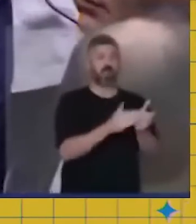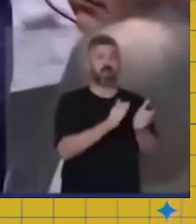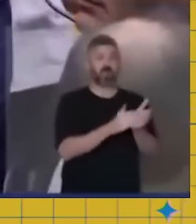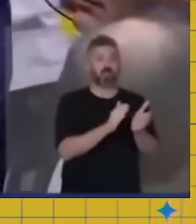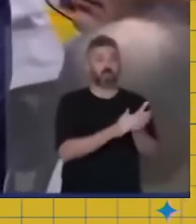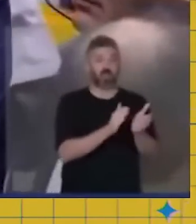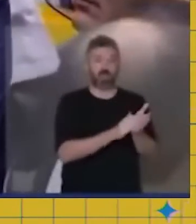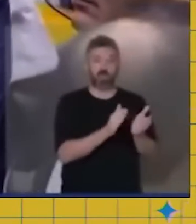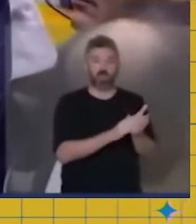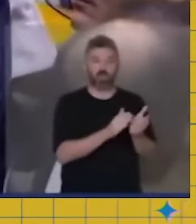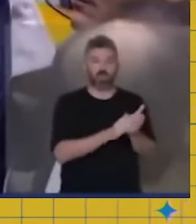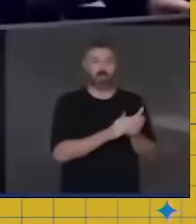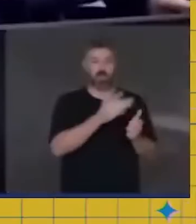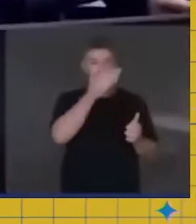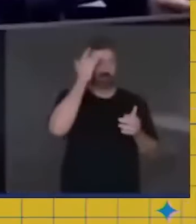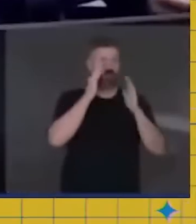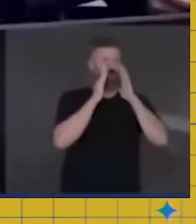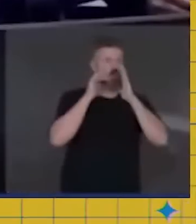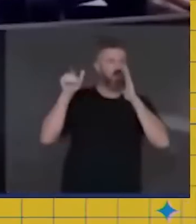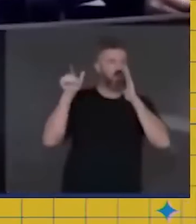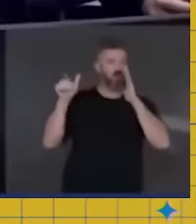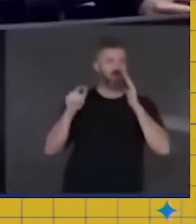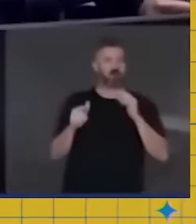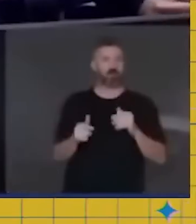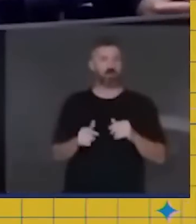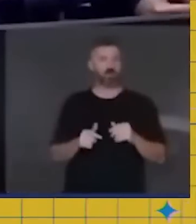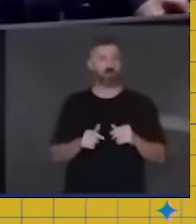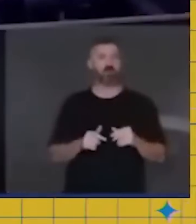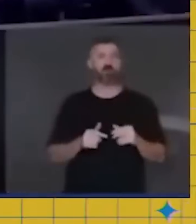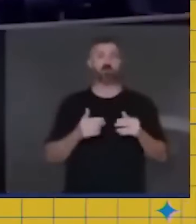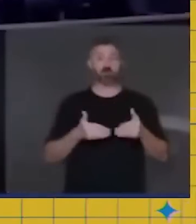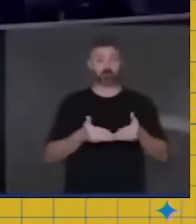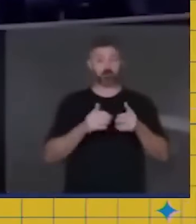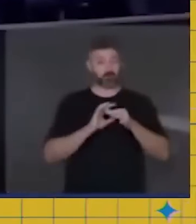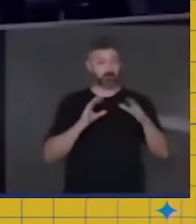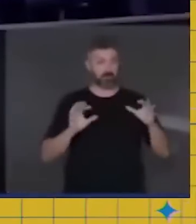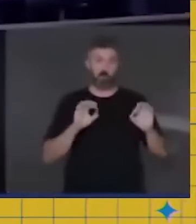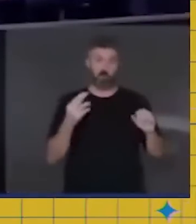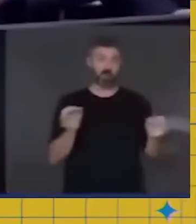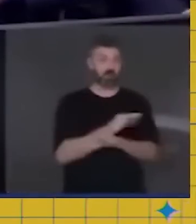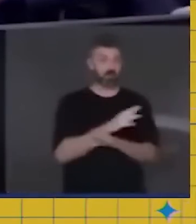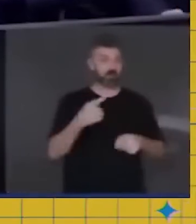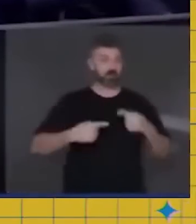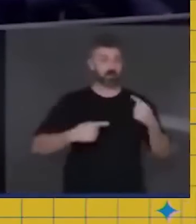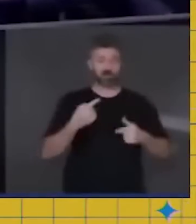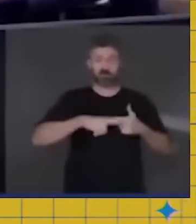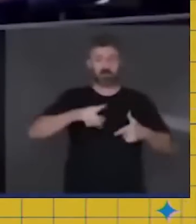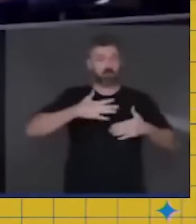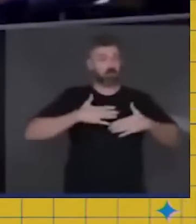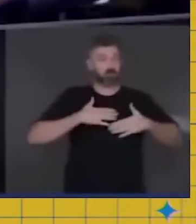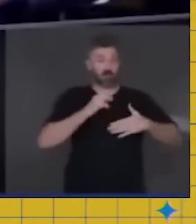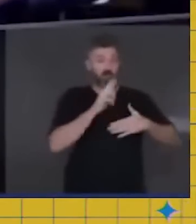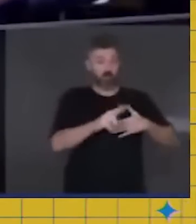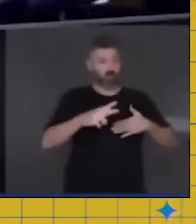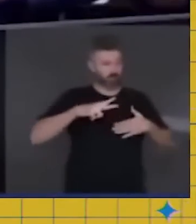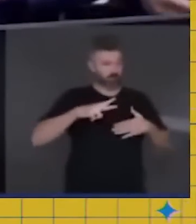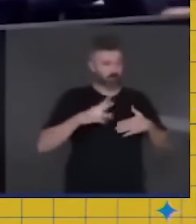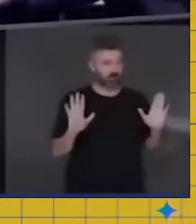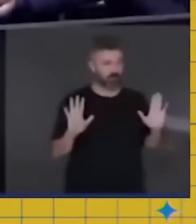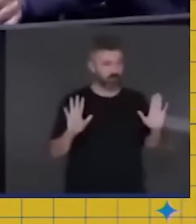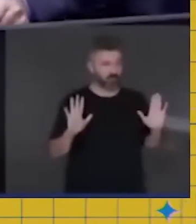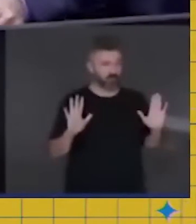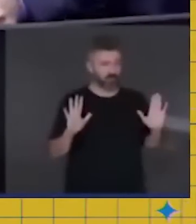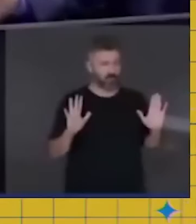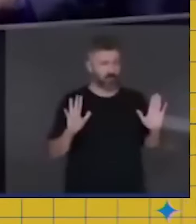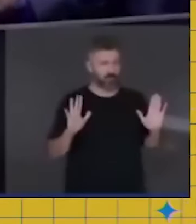aplaudiu Quem falou o senhor me permita então a gente encerra a discussão não tem problema ele responde no privado eu